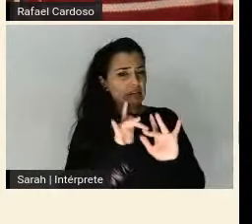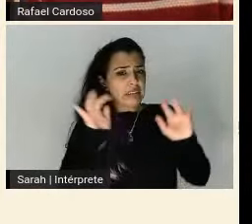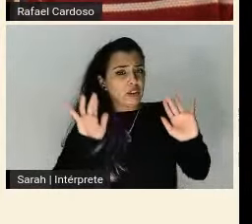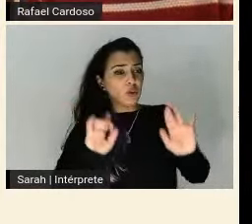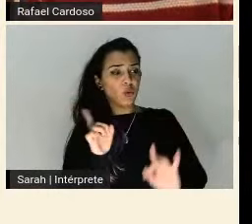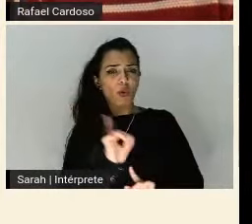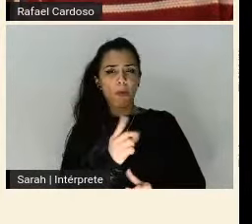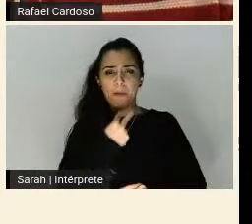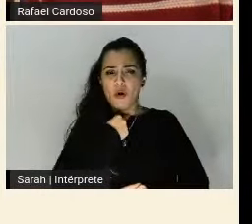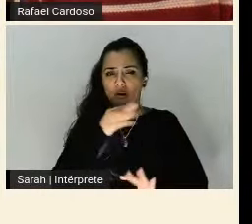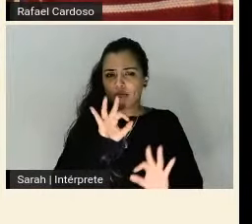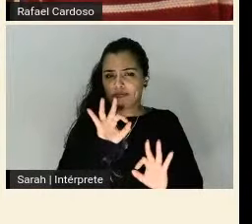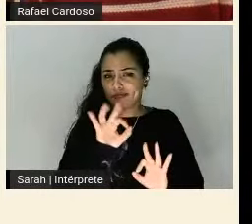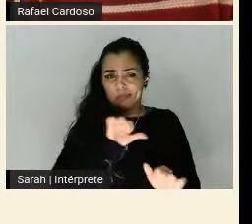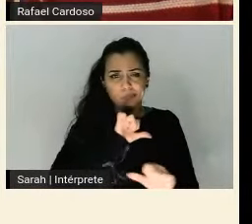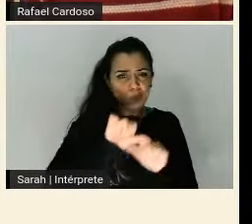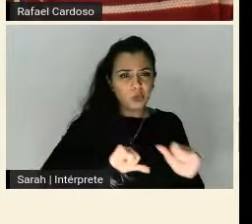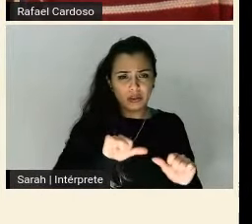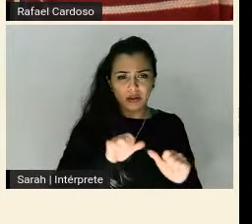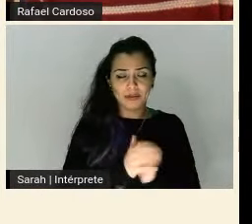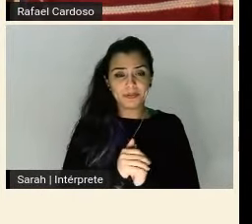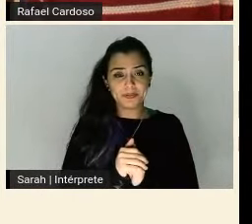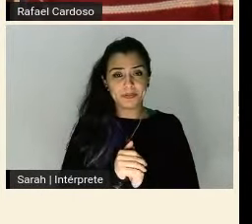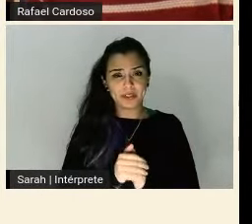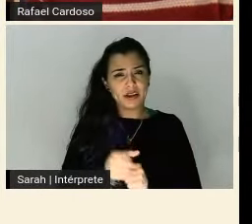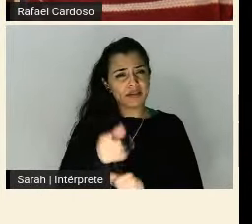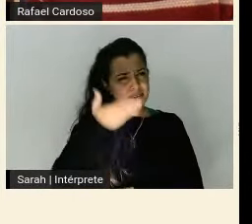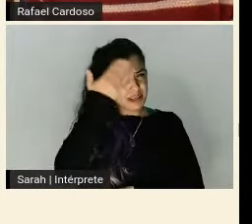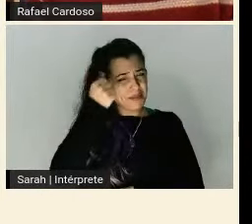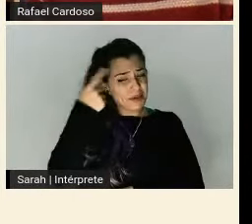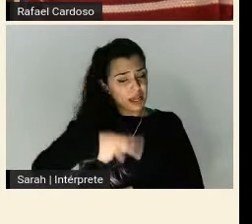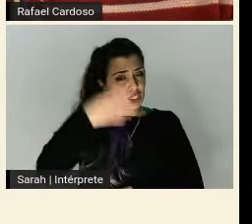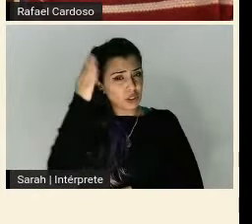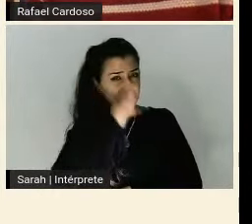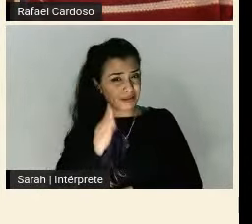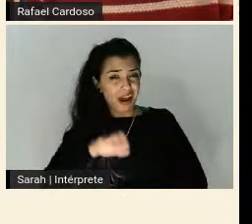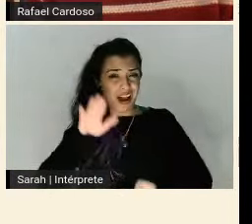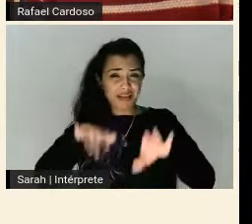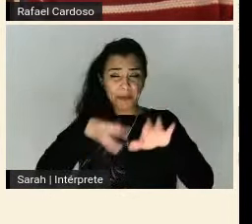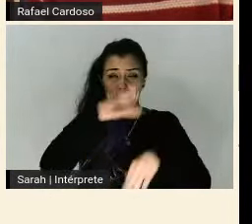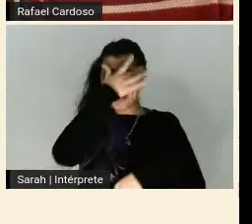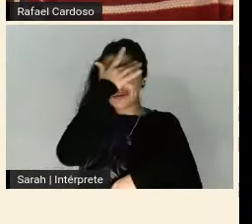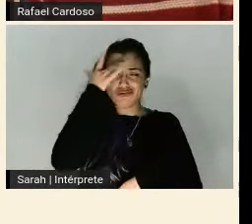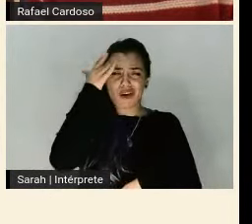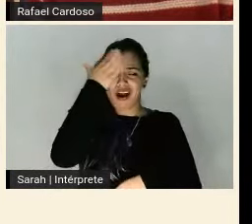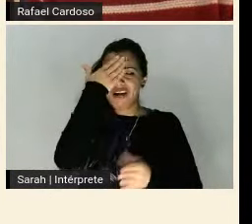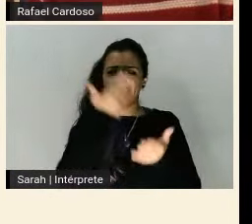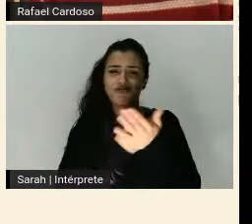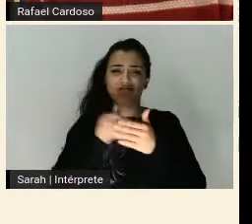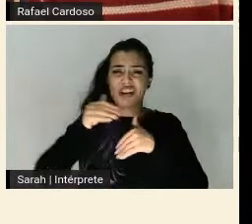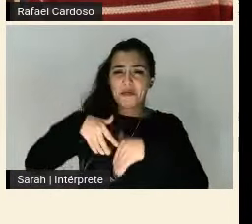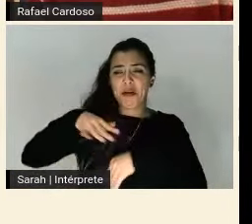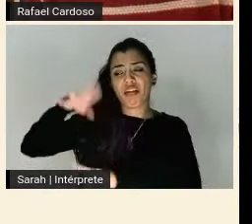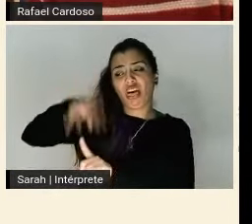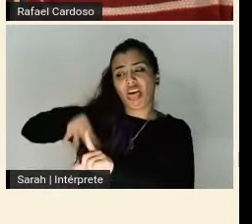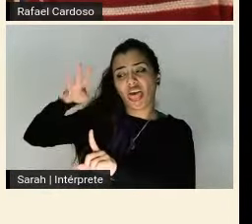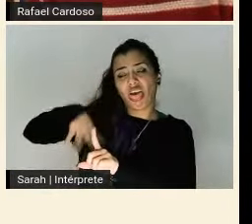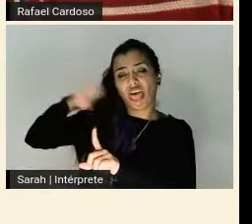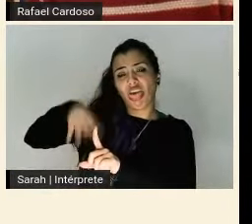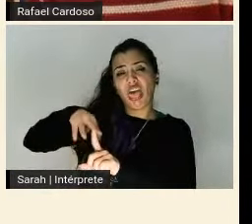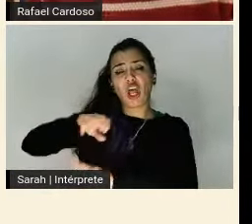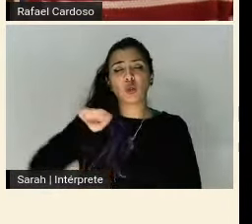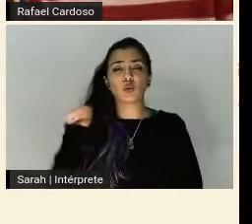sabe, as pessoas frequentemente preferem o mito e descartam toda crítica ponderada como mimimi.